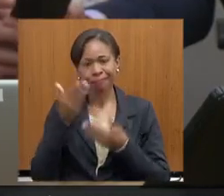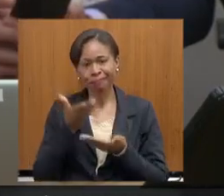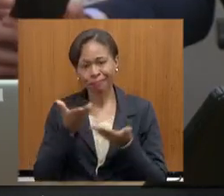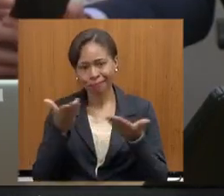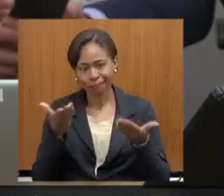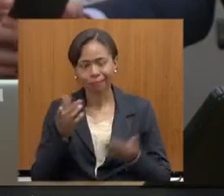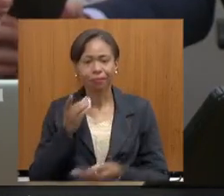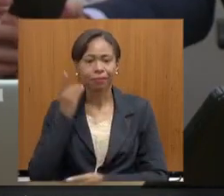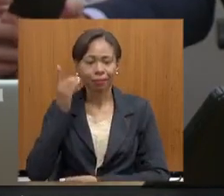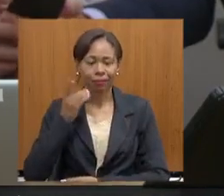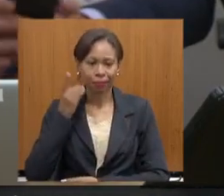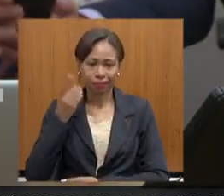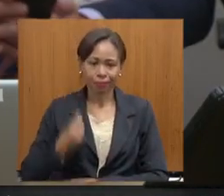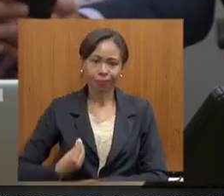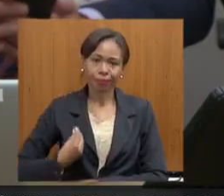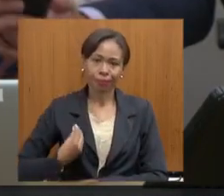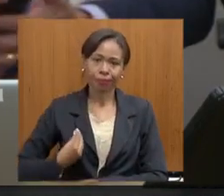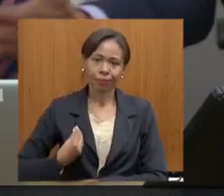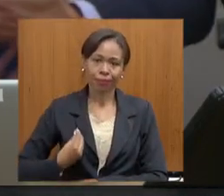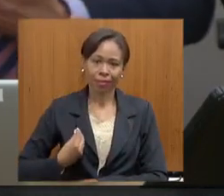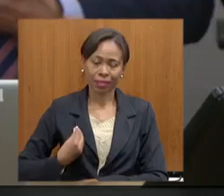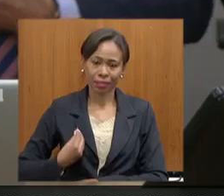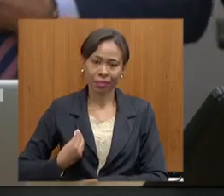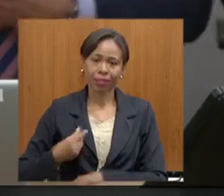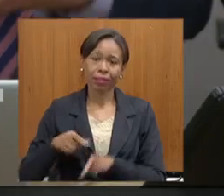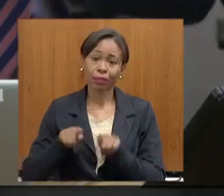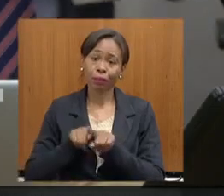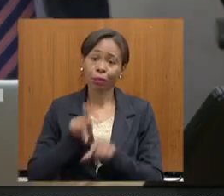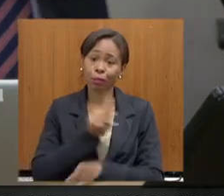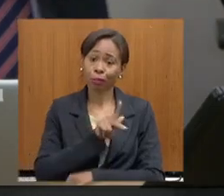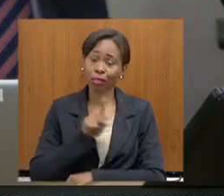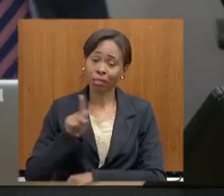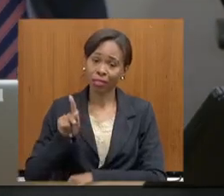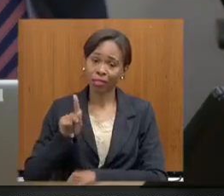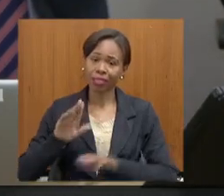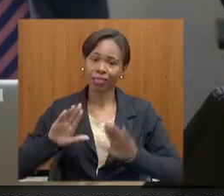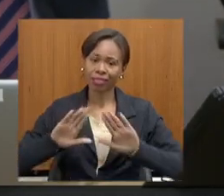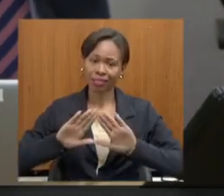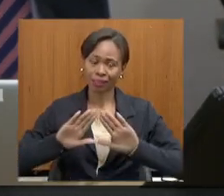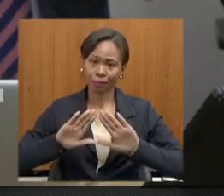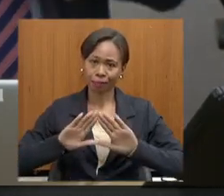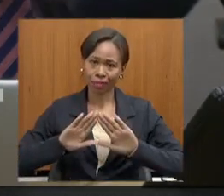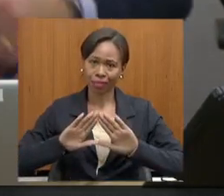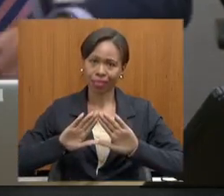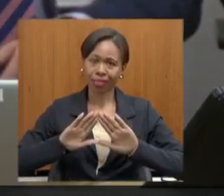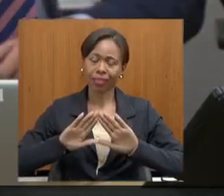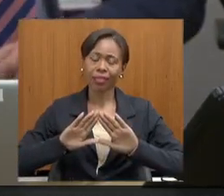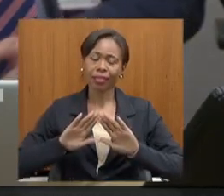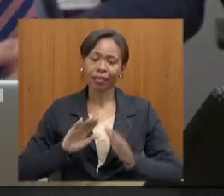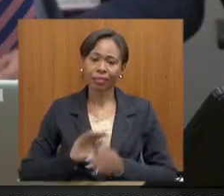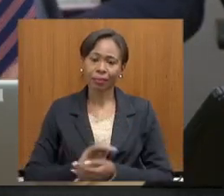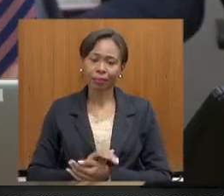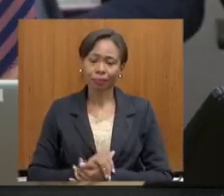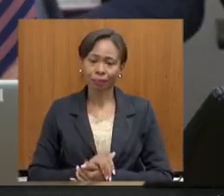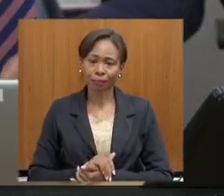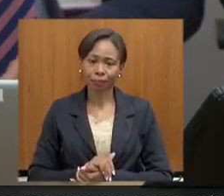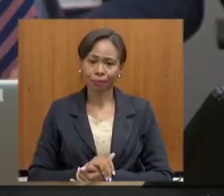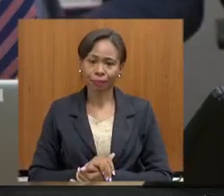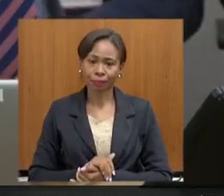deputados e o nosso presidente da Assembleia Legislativa de Minas que também